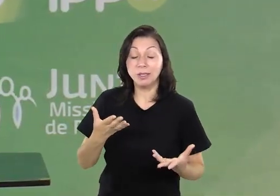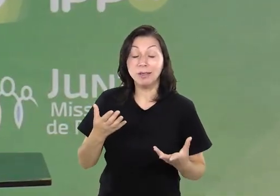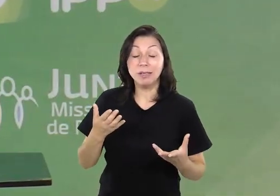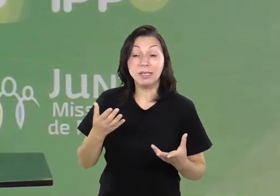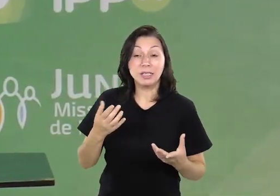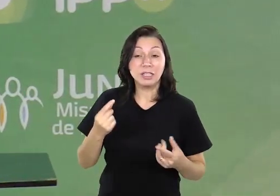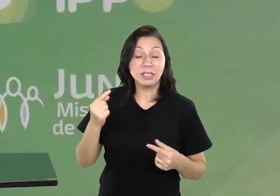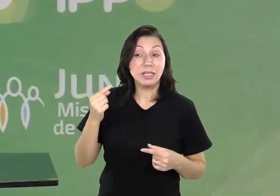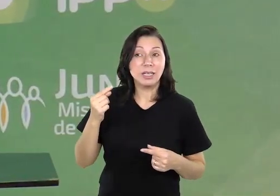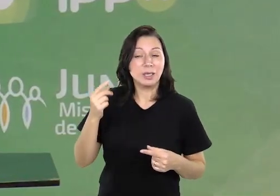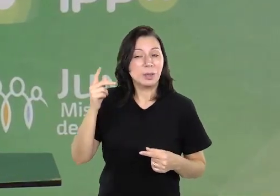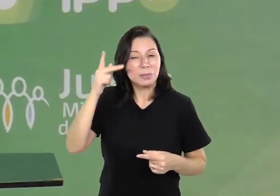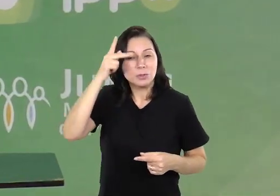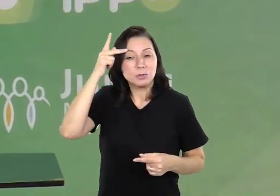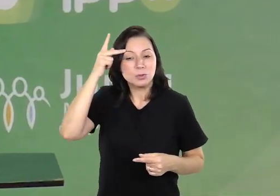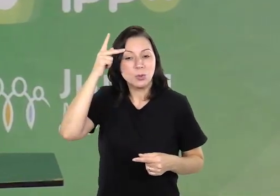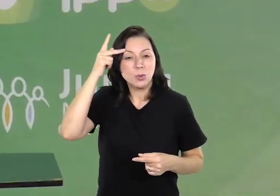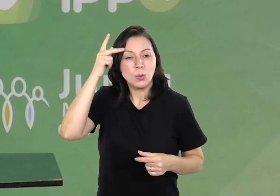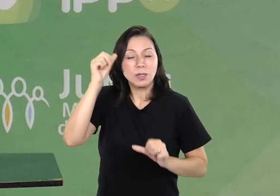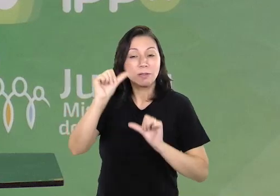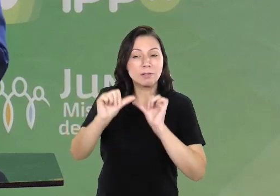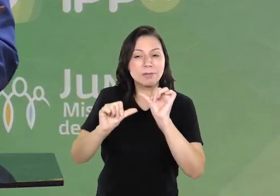prisioneiro desses desejos